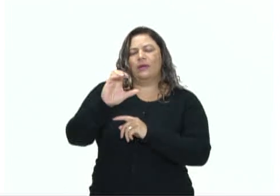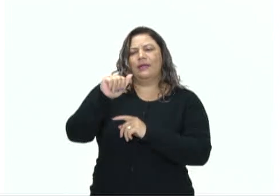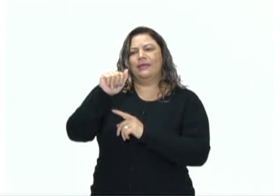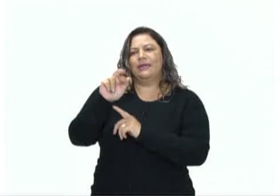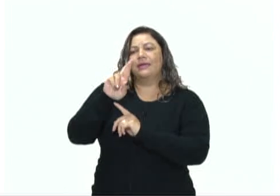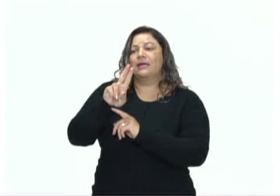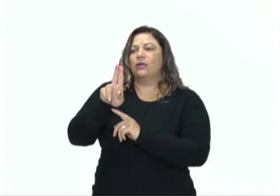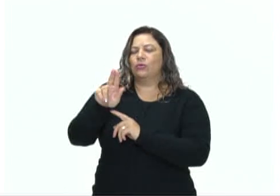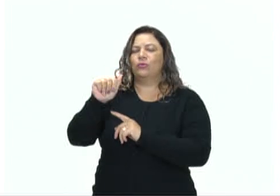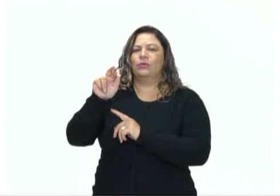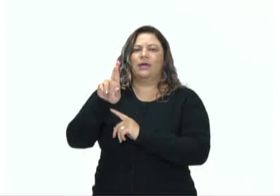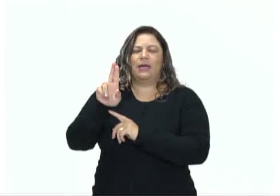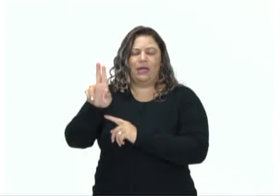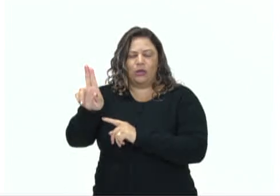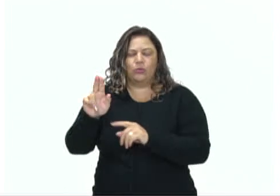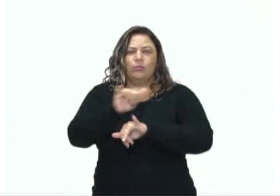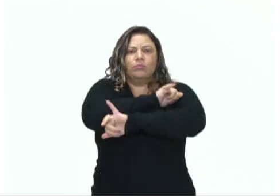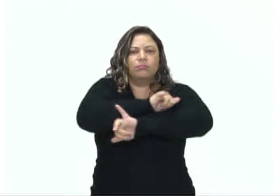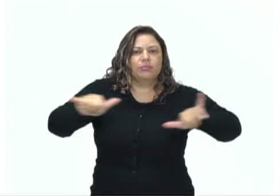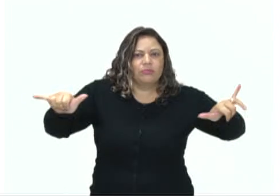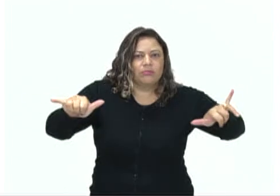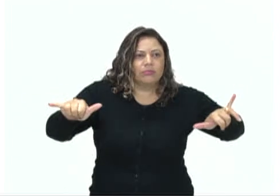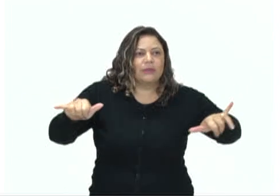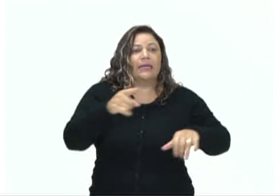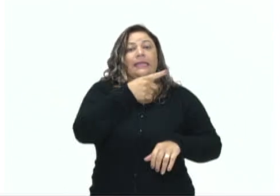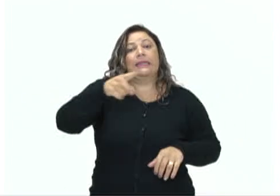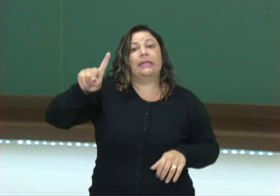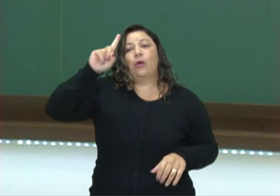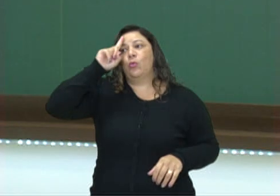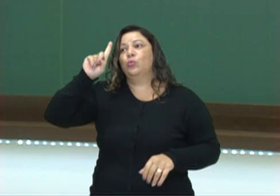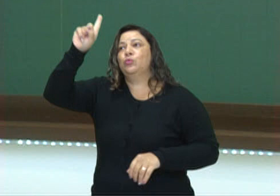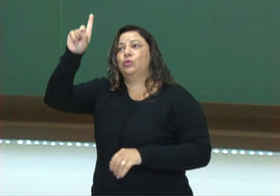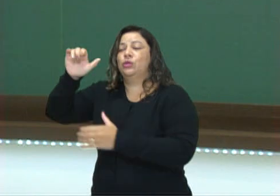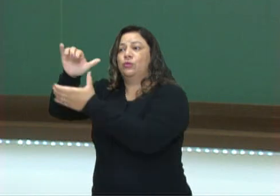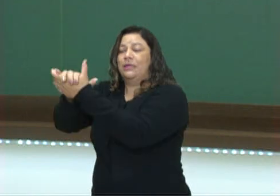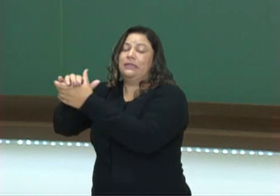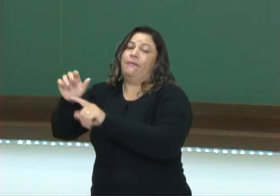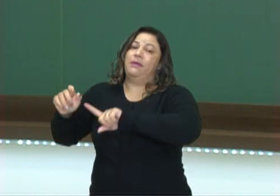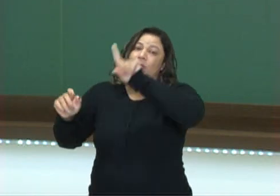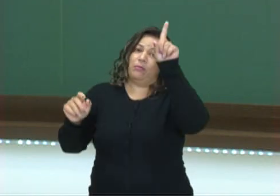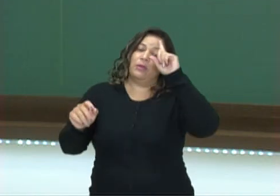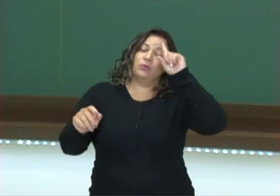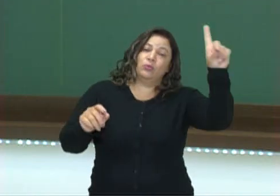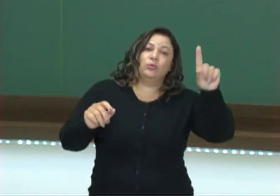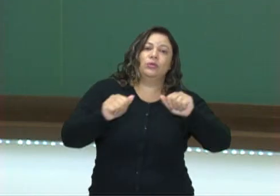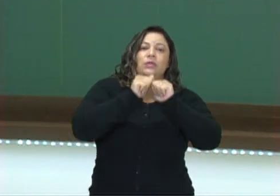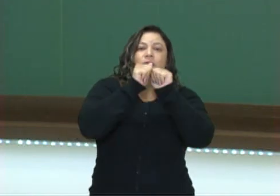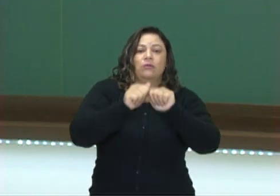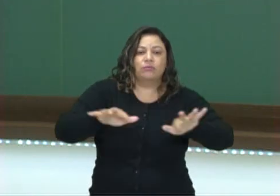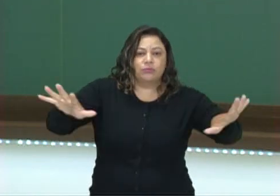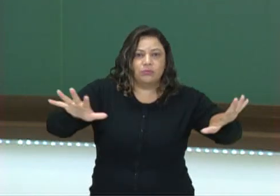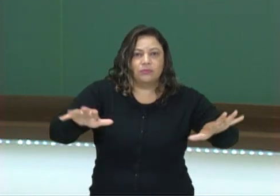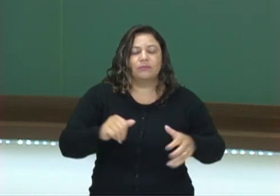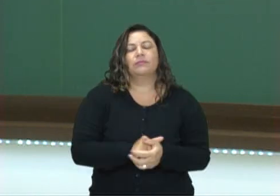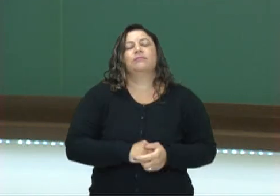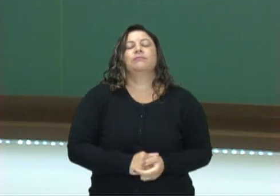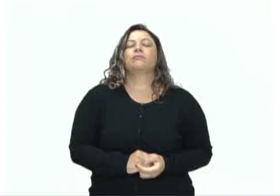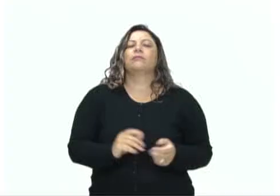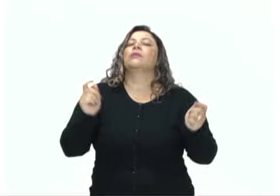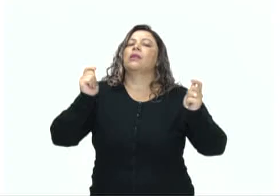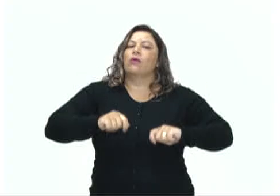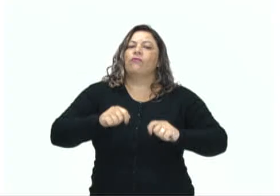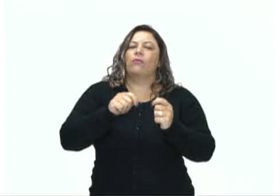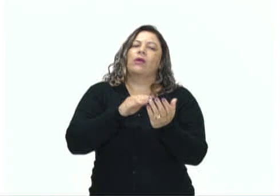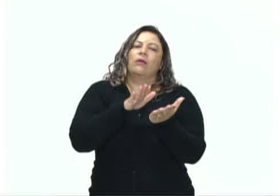foi noticiado, não é a data do evento, e sim a data da notícia, da sua publicação. Então essa notícia ela foi publicada